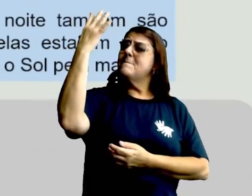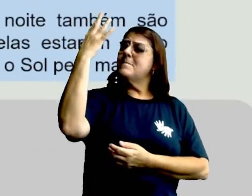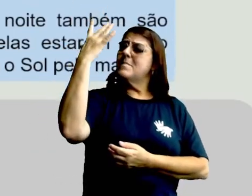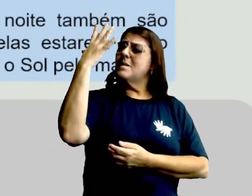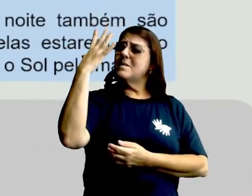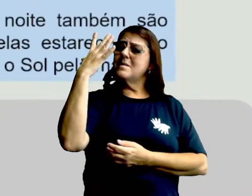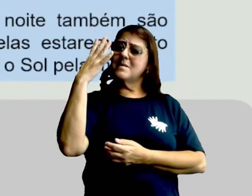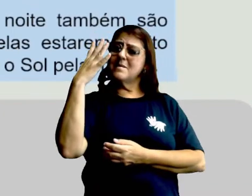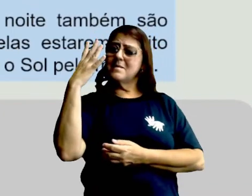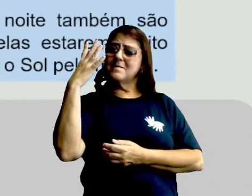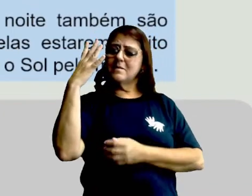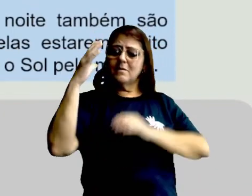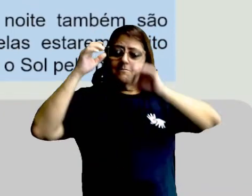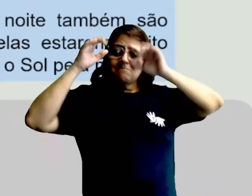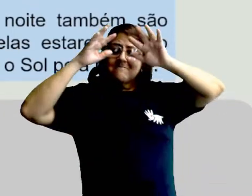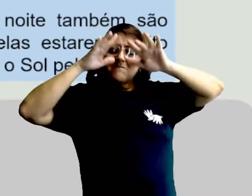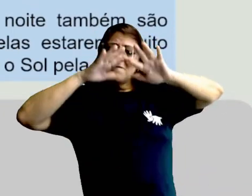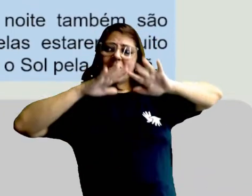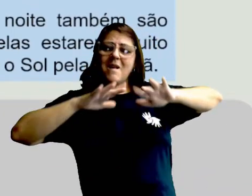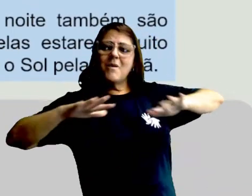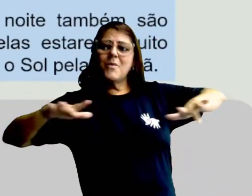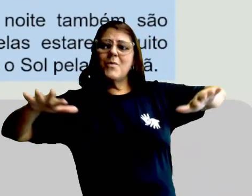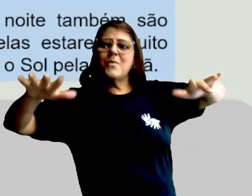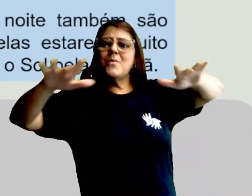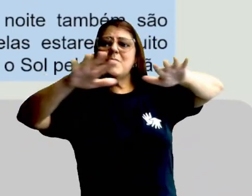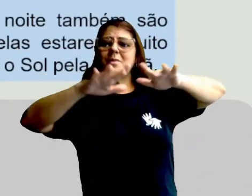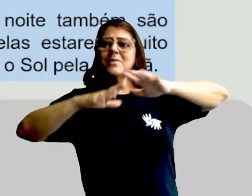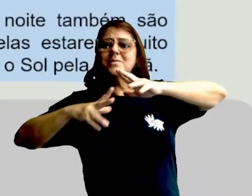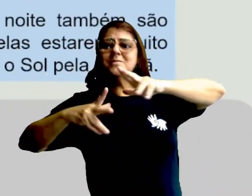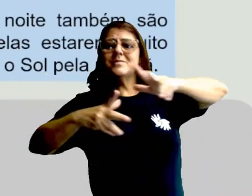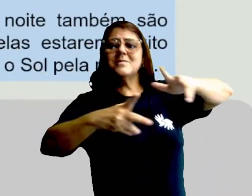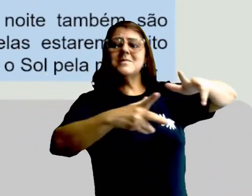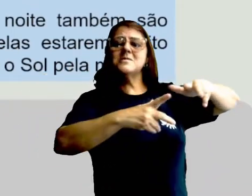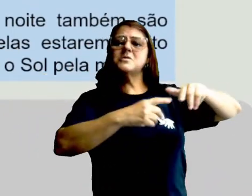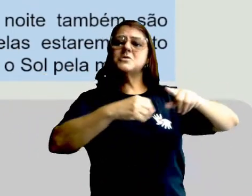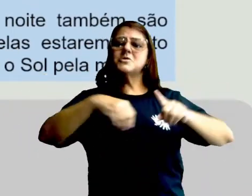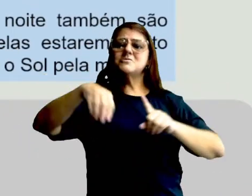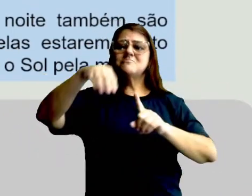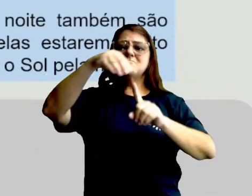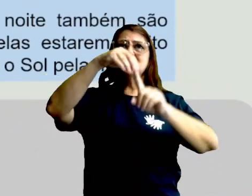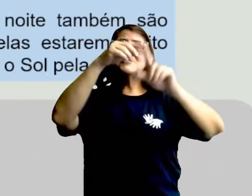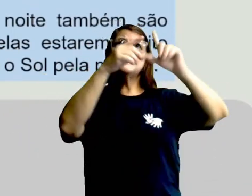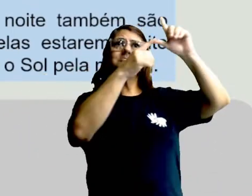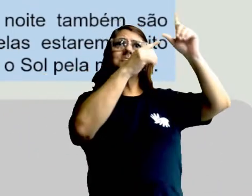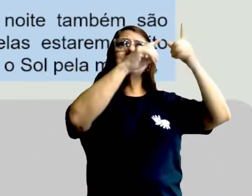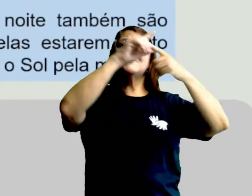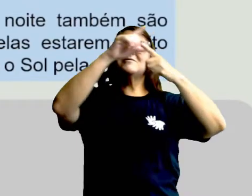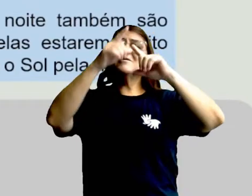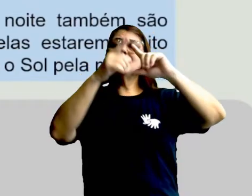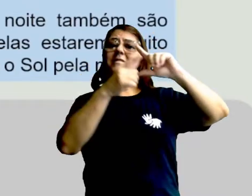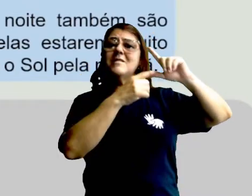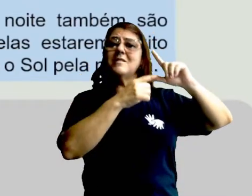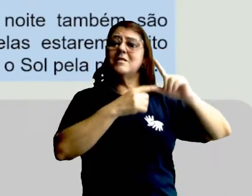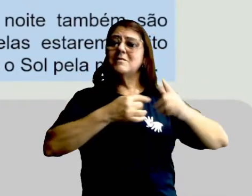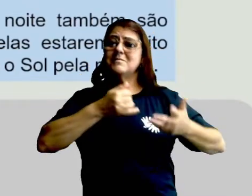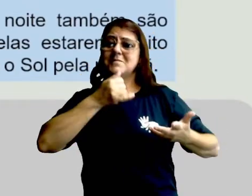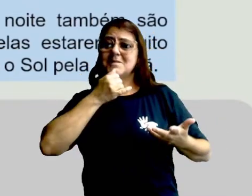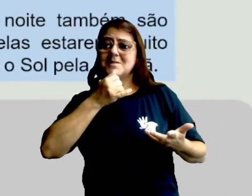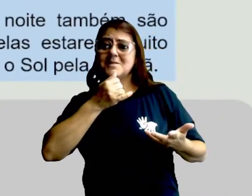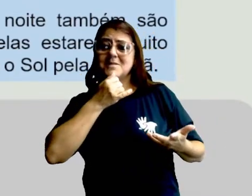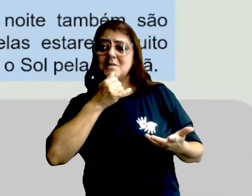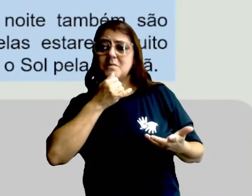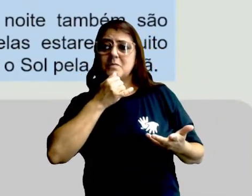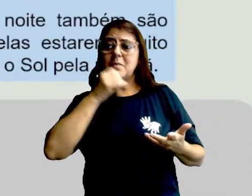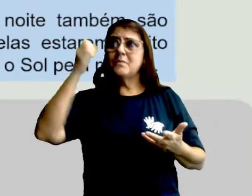emitem sua própria luz. Os únicos que conhecemos são as estrelas, como, por exemplo, o